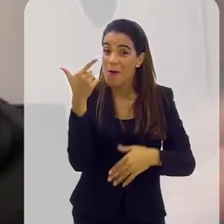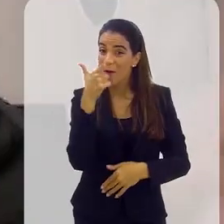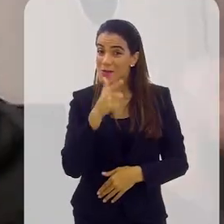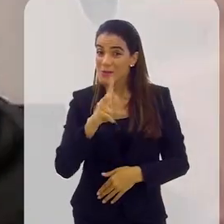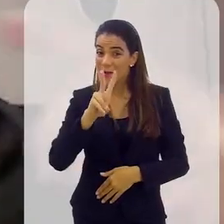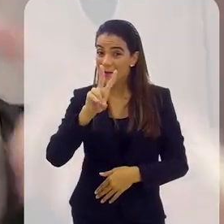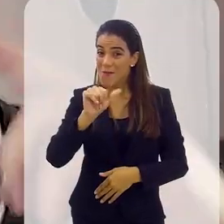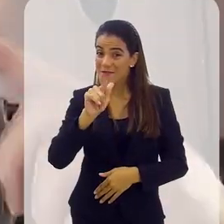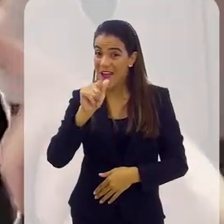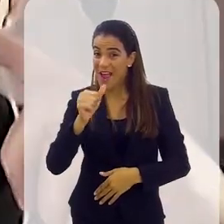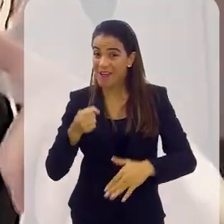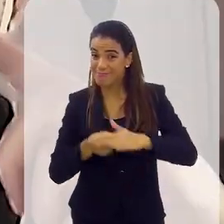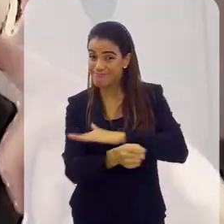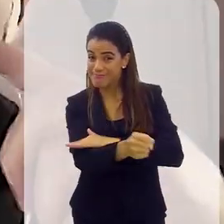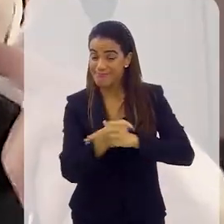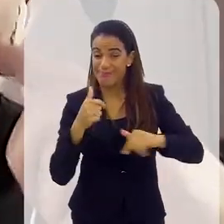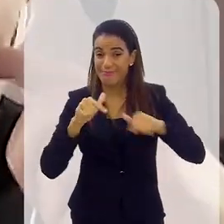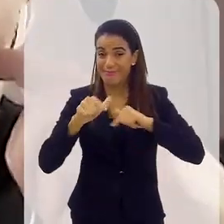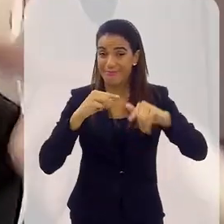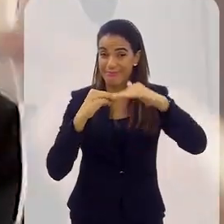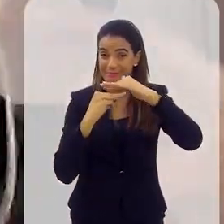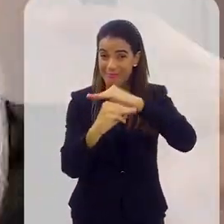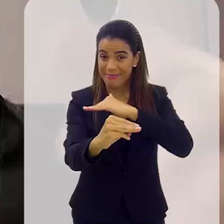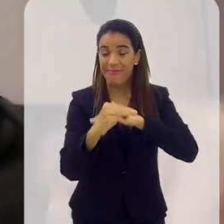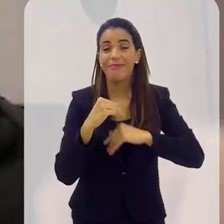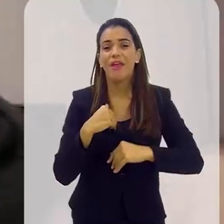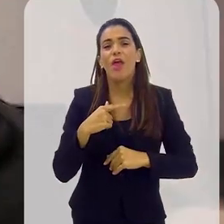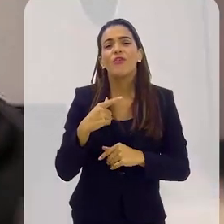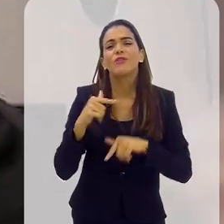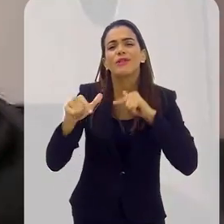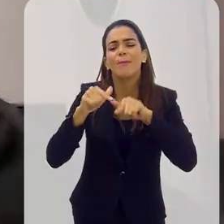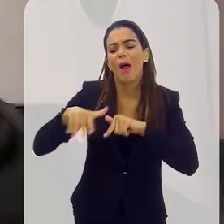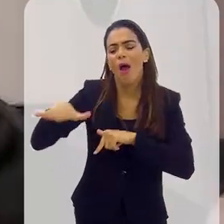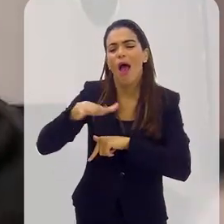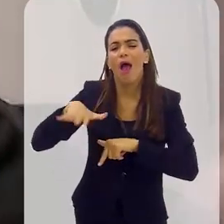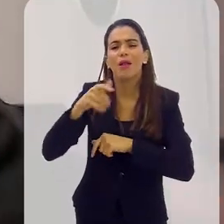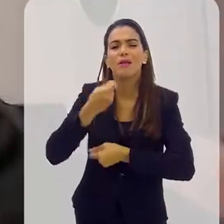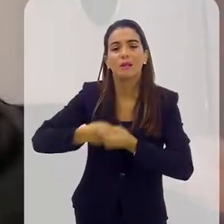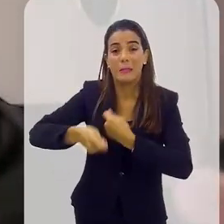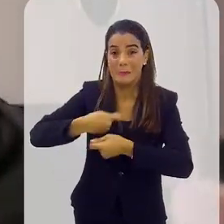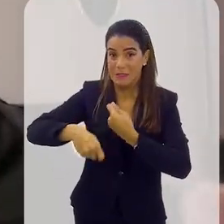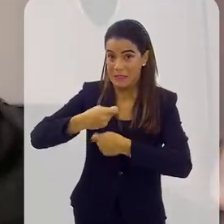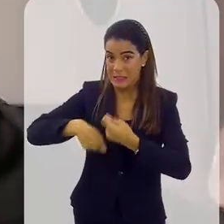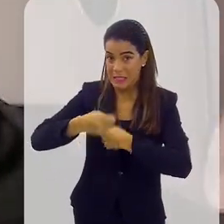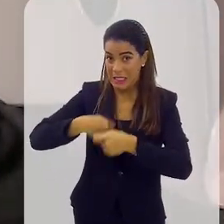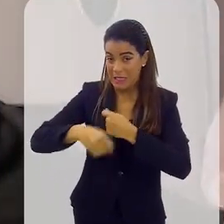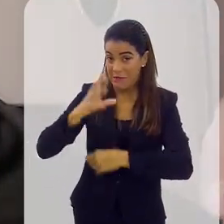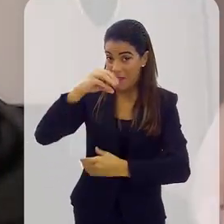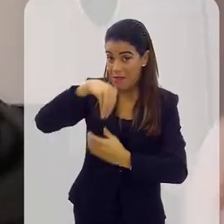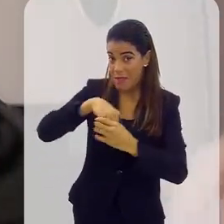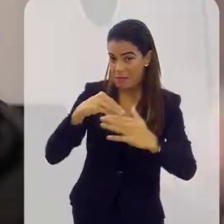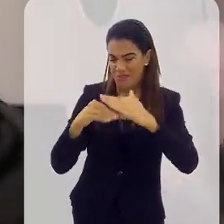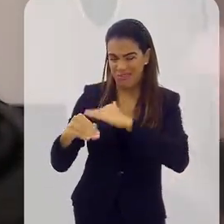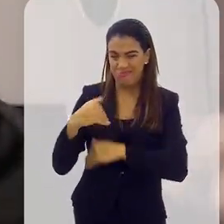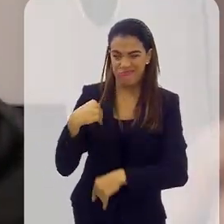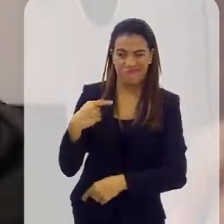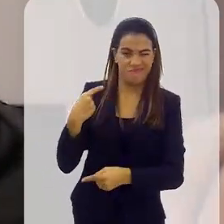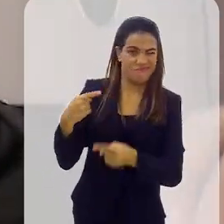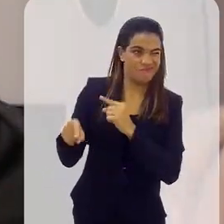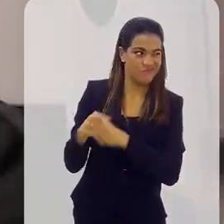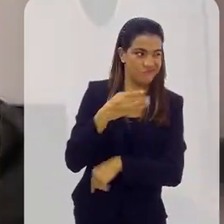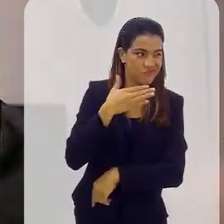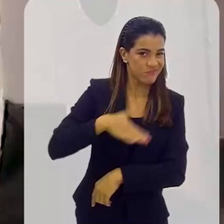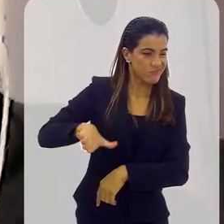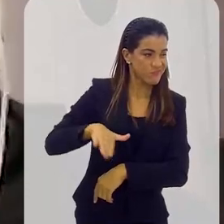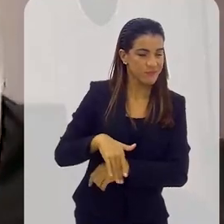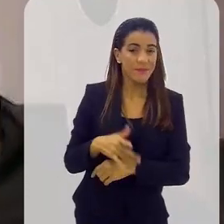metrô, ele me conseguiu uma colocação no metrô e eu fui para uma área administrativa dentro do metrô que não me agradava muito.